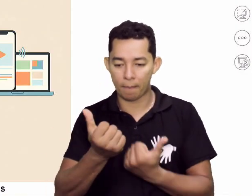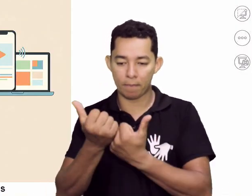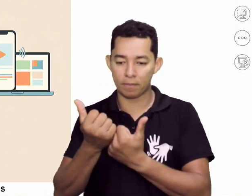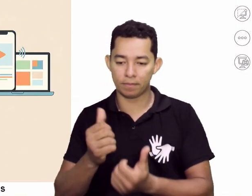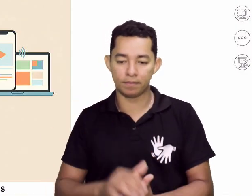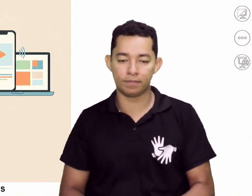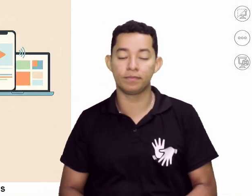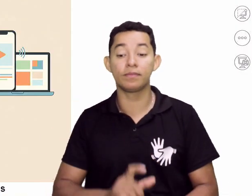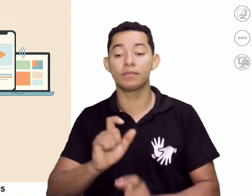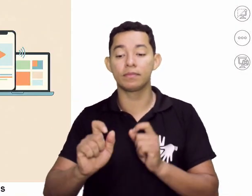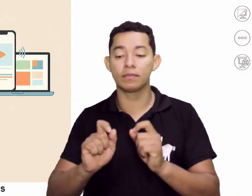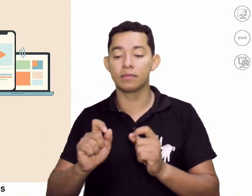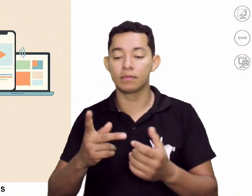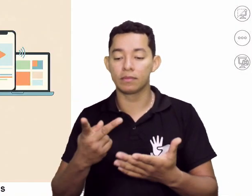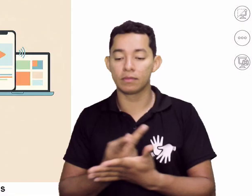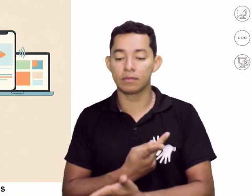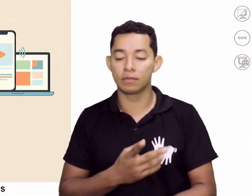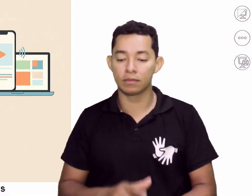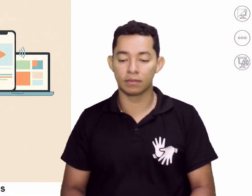O que acontece?